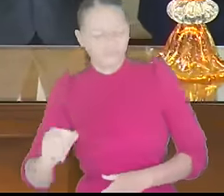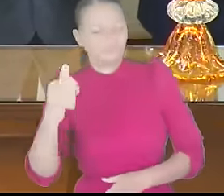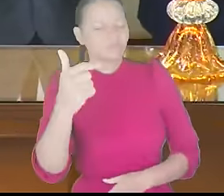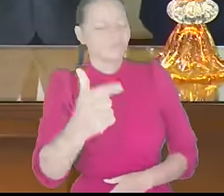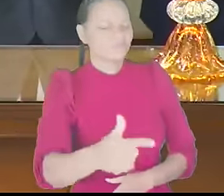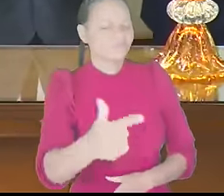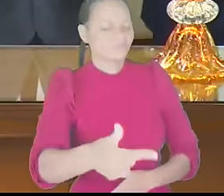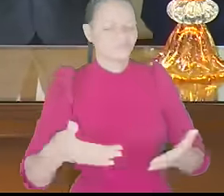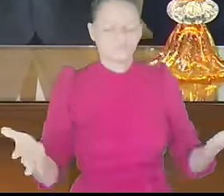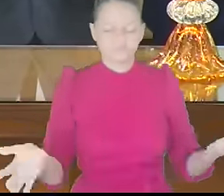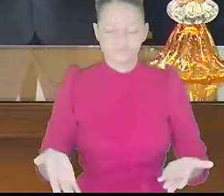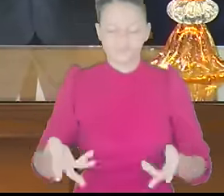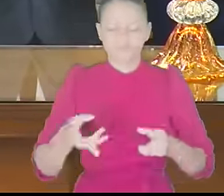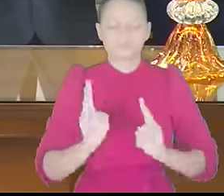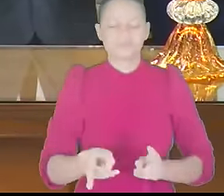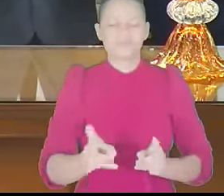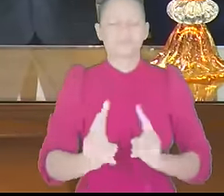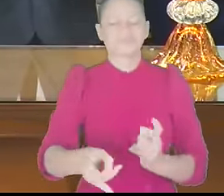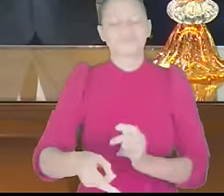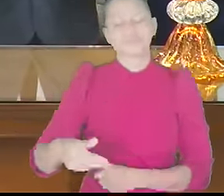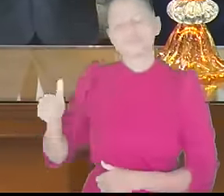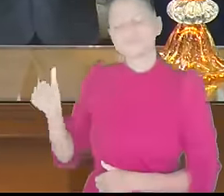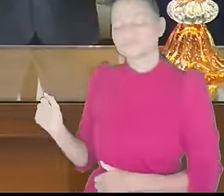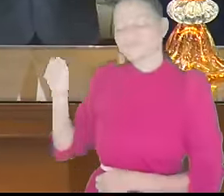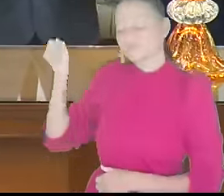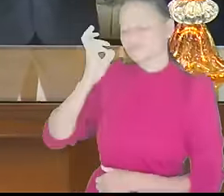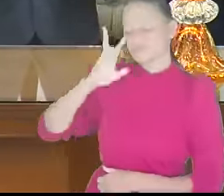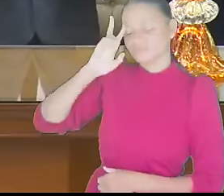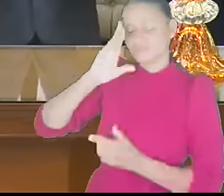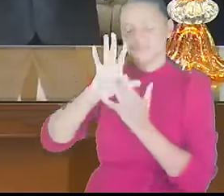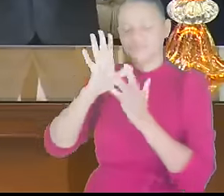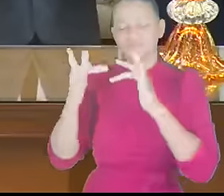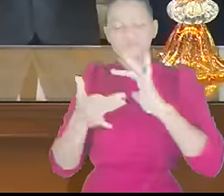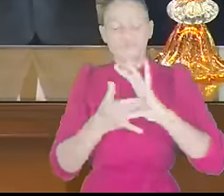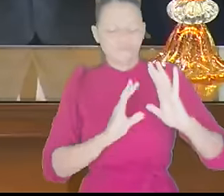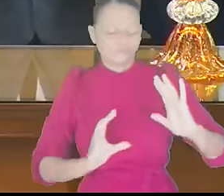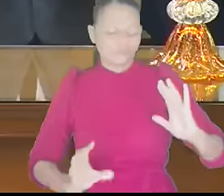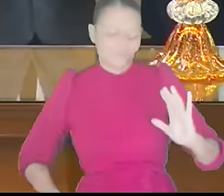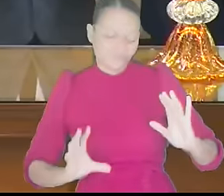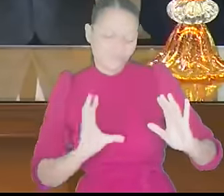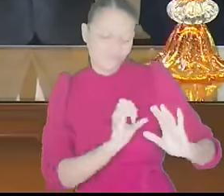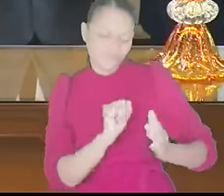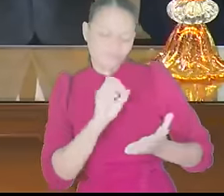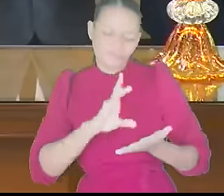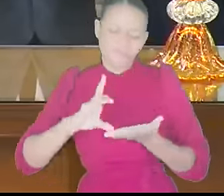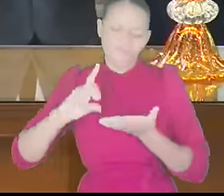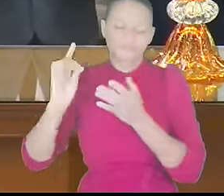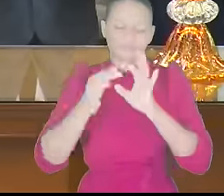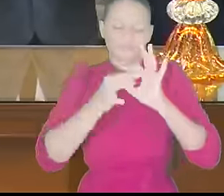saída, desde agora e para sempre. Que a graça do Senhor Jesus, o amor de Deus e